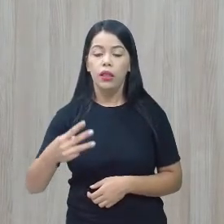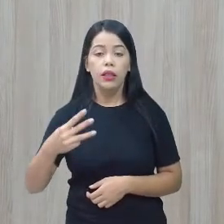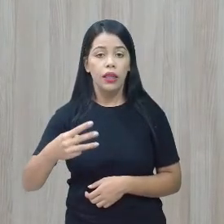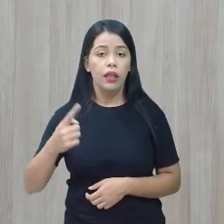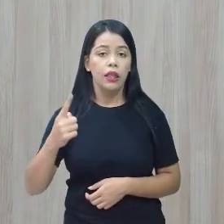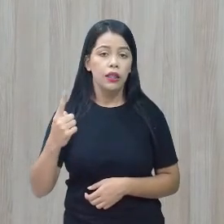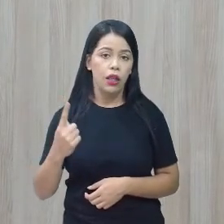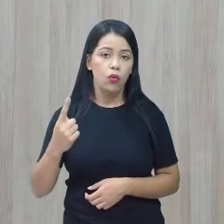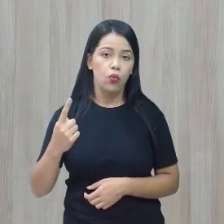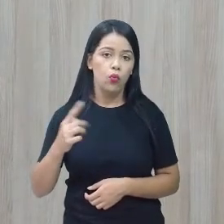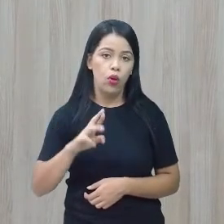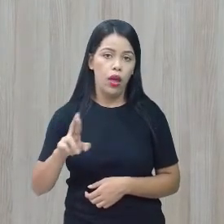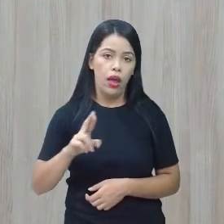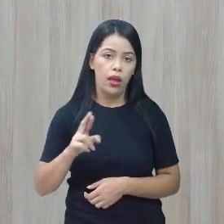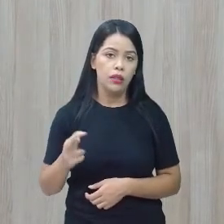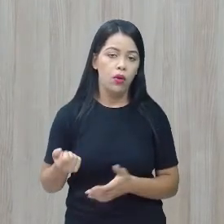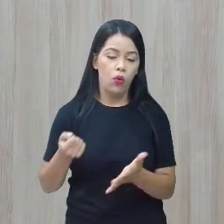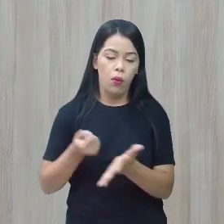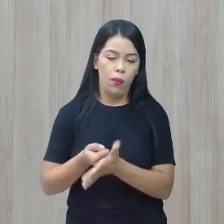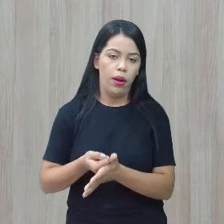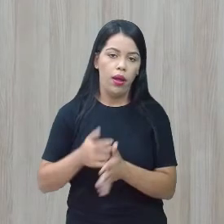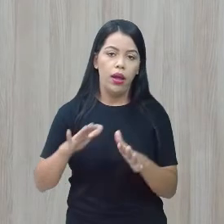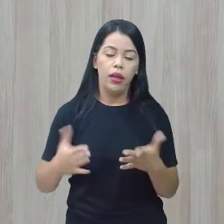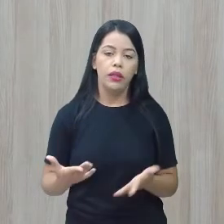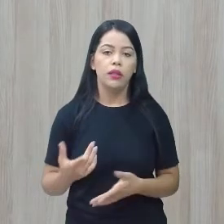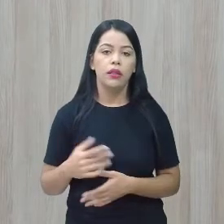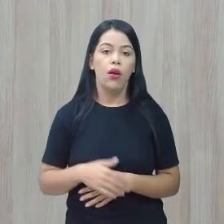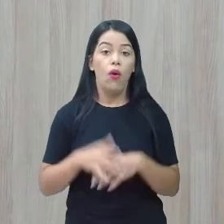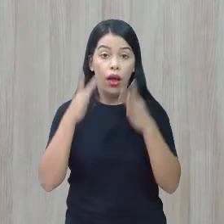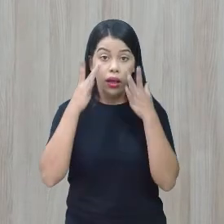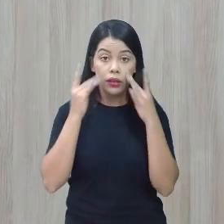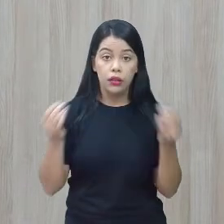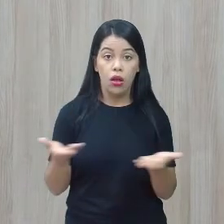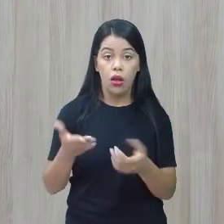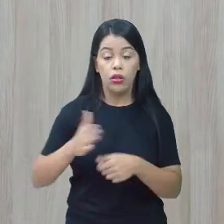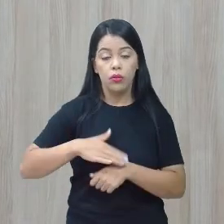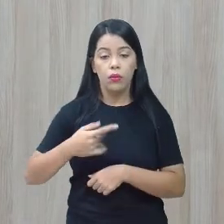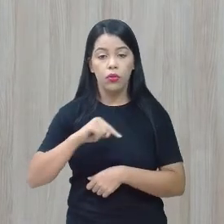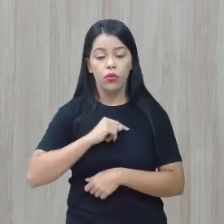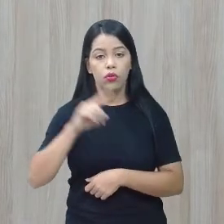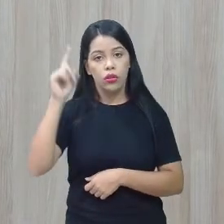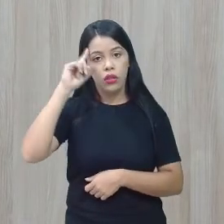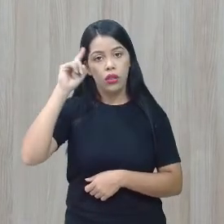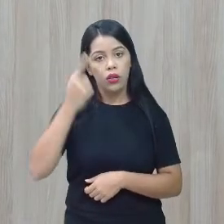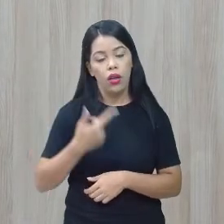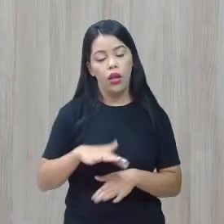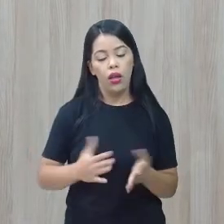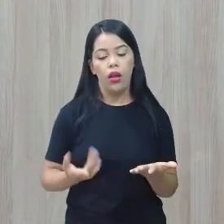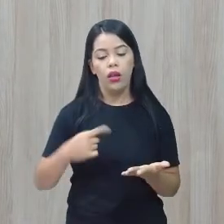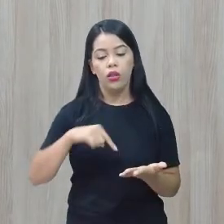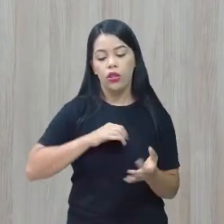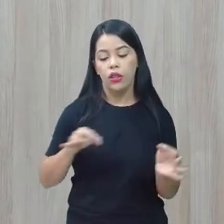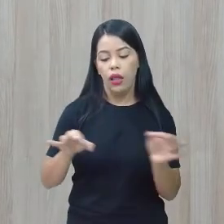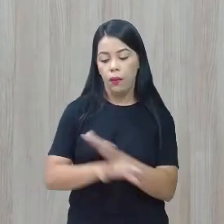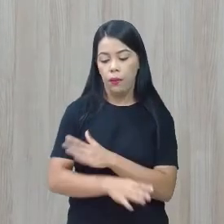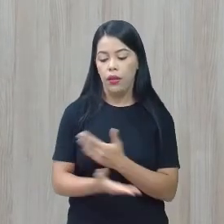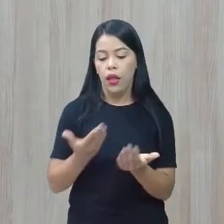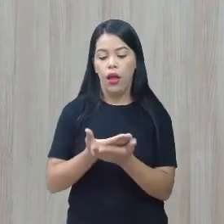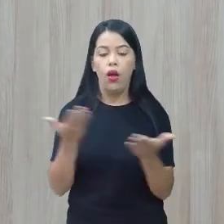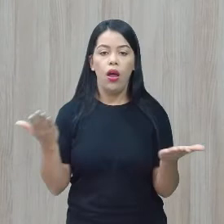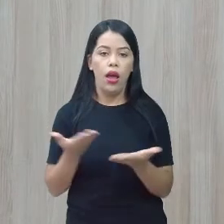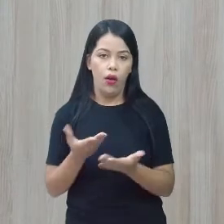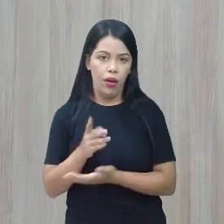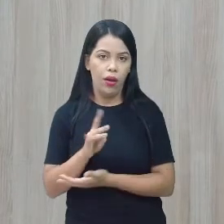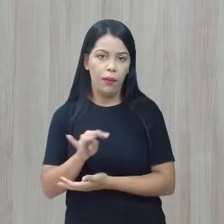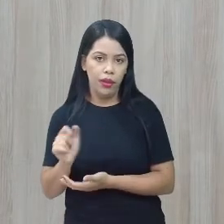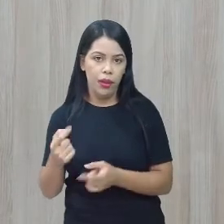essa compra, tá bom? Então, chamando a atenção aqui para esse tipo de situação do nosso dia a dia, a gente vai finalizar a aula por aqui, não é, Bia? Porque